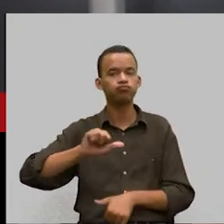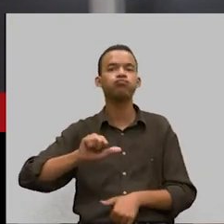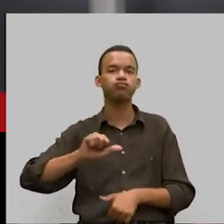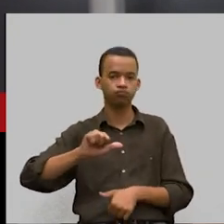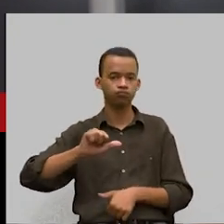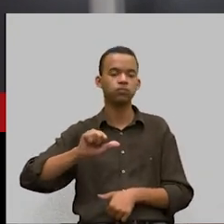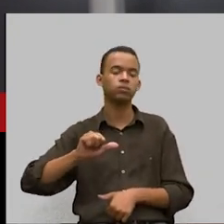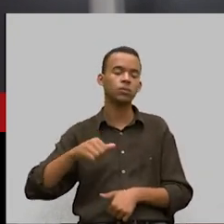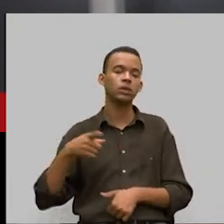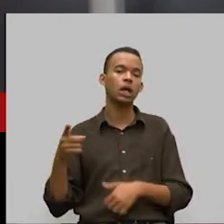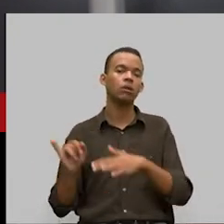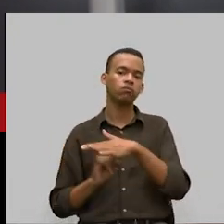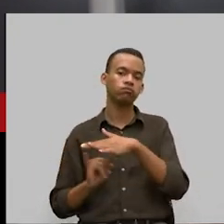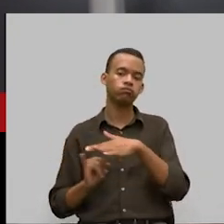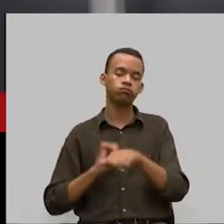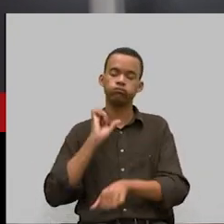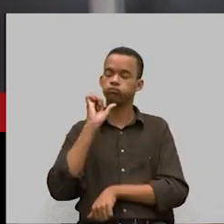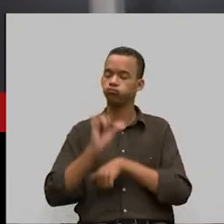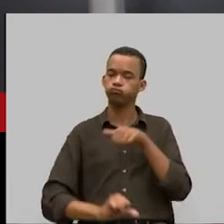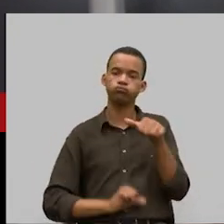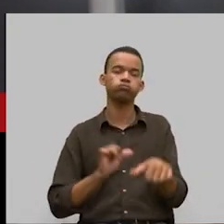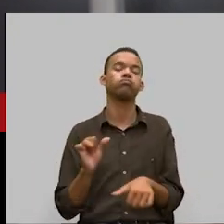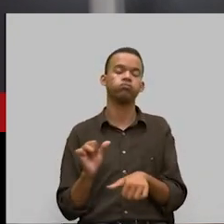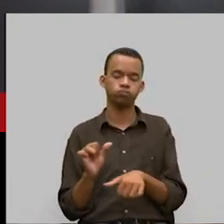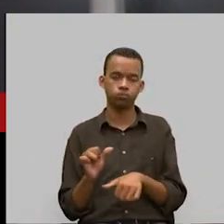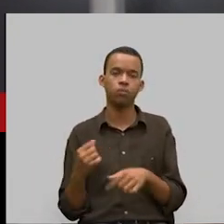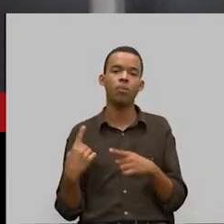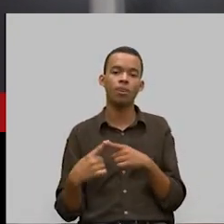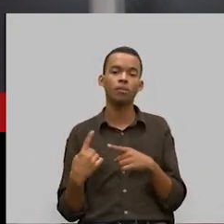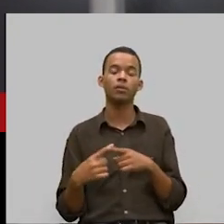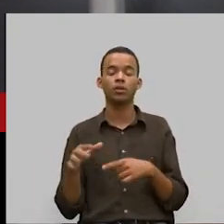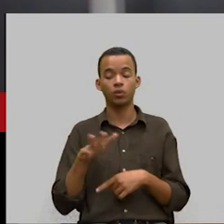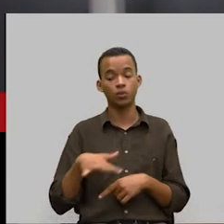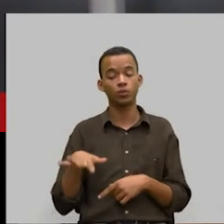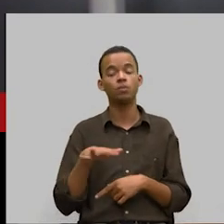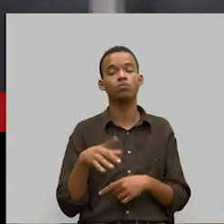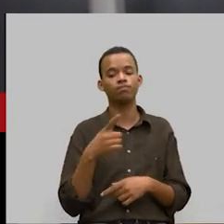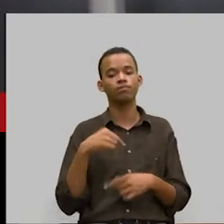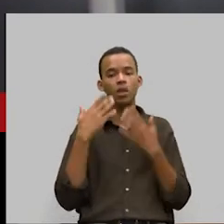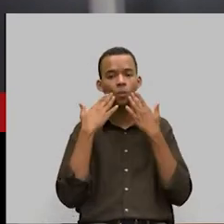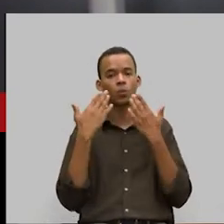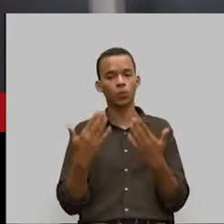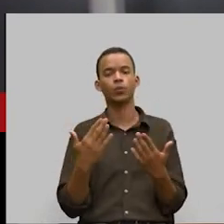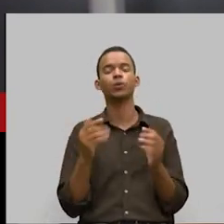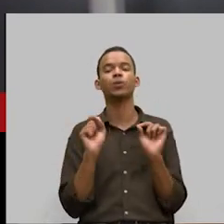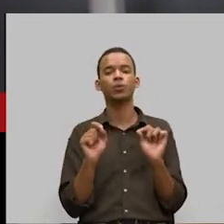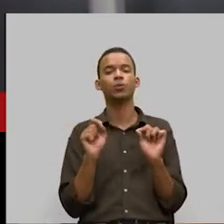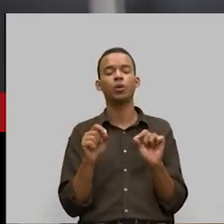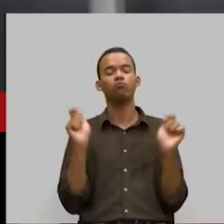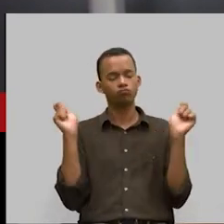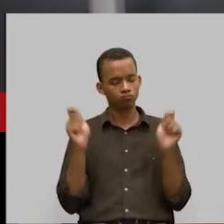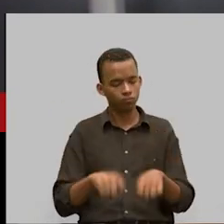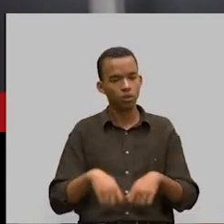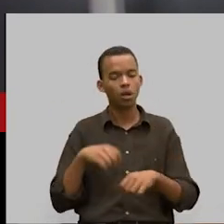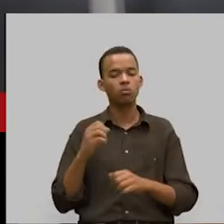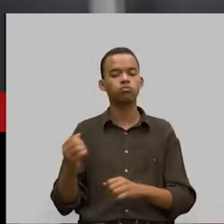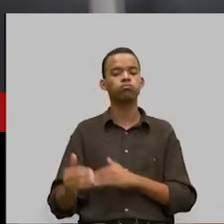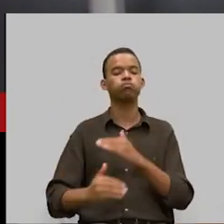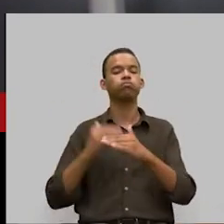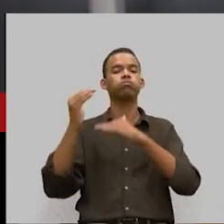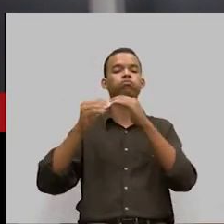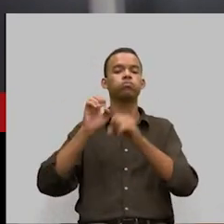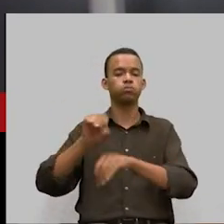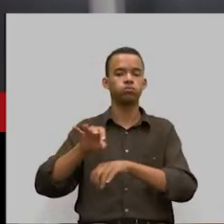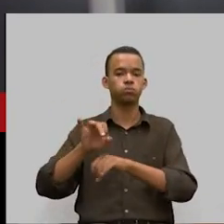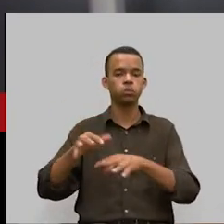nossa instituição foi o espaço que nos mostrou que é possível construir uma educação com